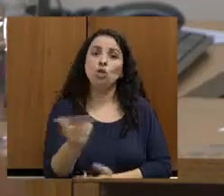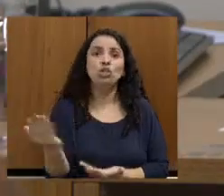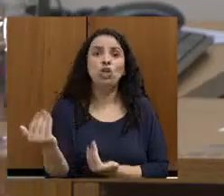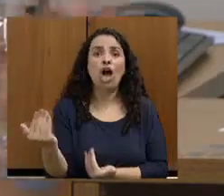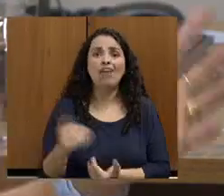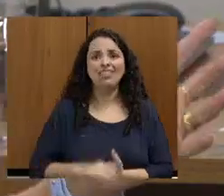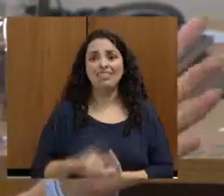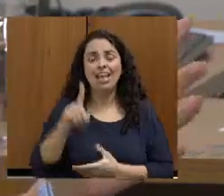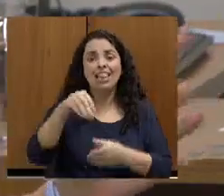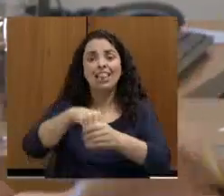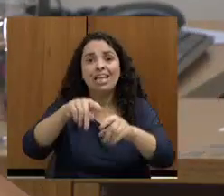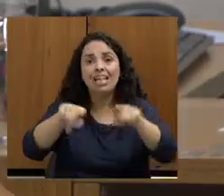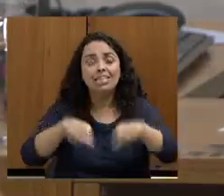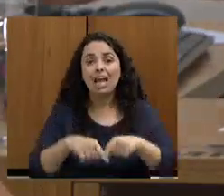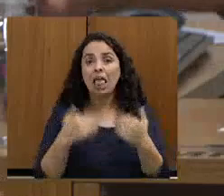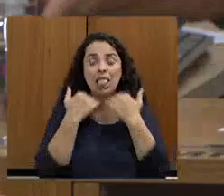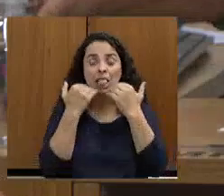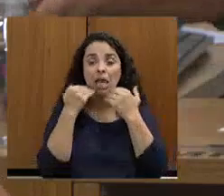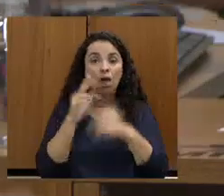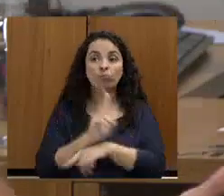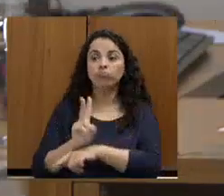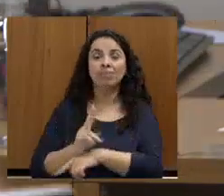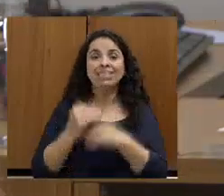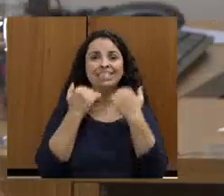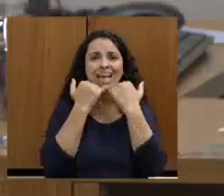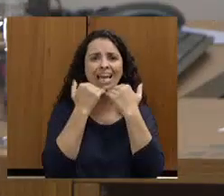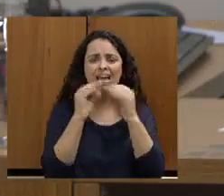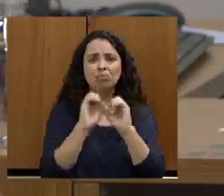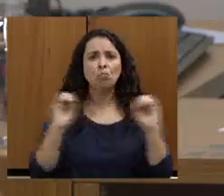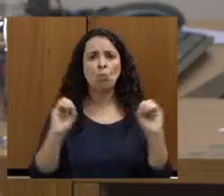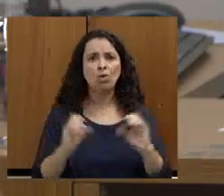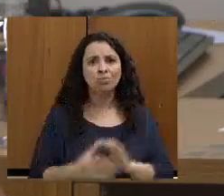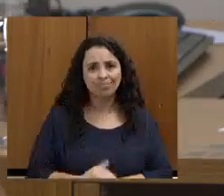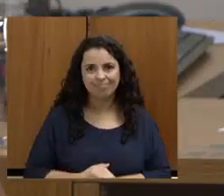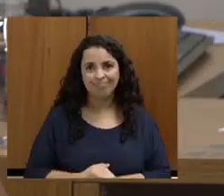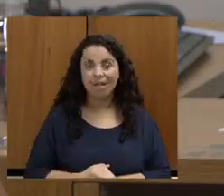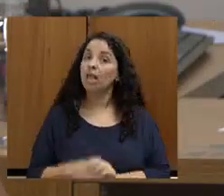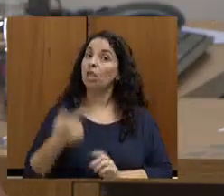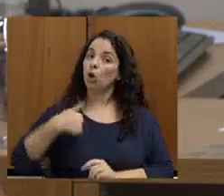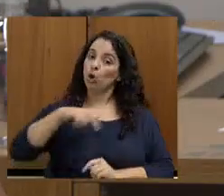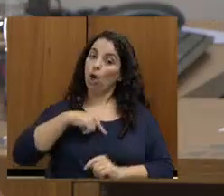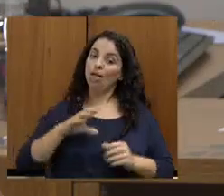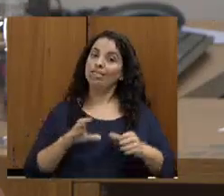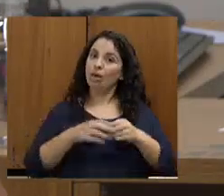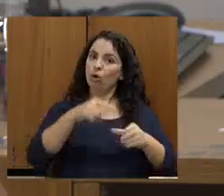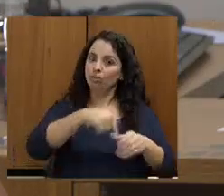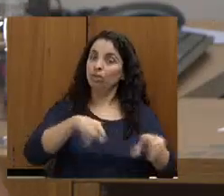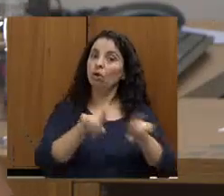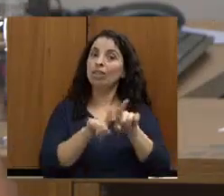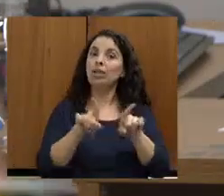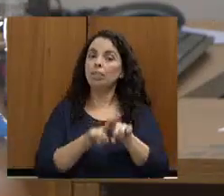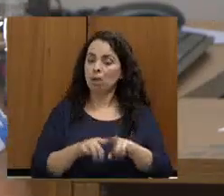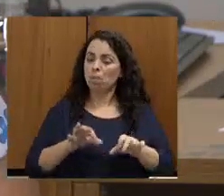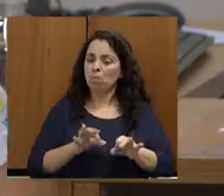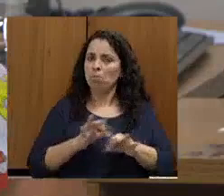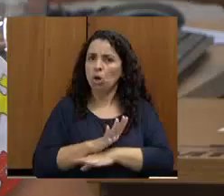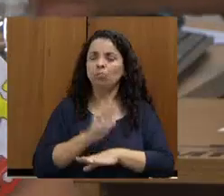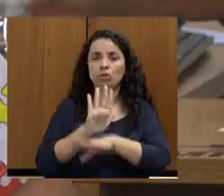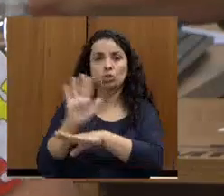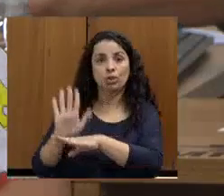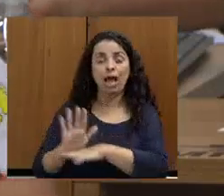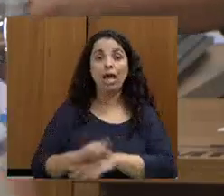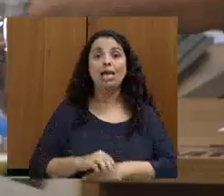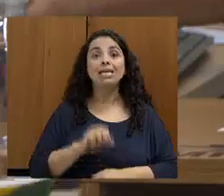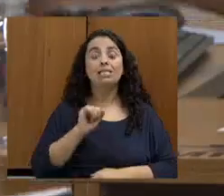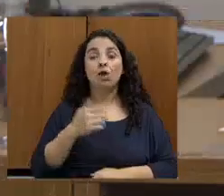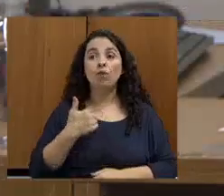não tinha ninguém para olhar. Então, nós da comissão também nos colocamos inteiramente à disposição. Assim que eu soube do